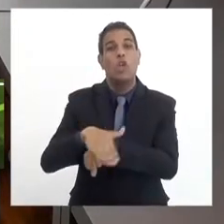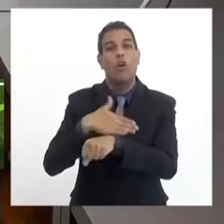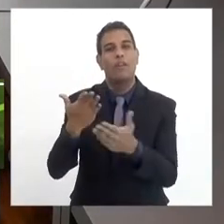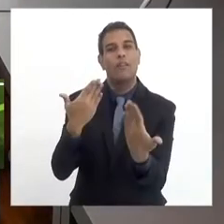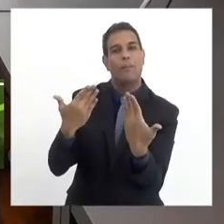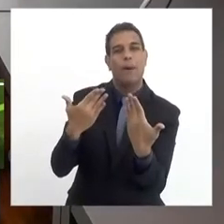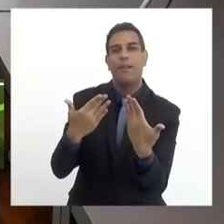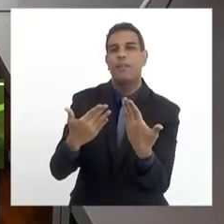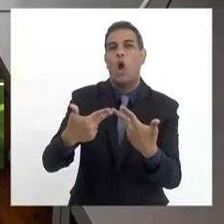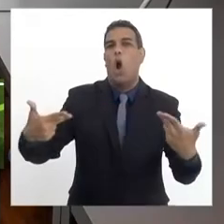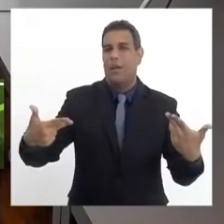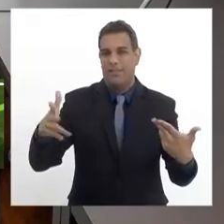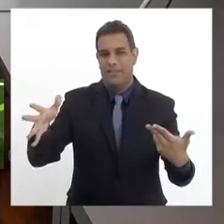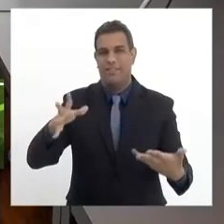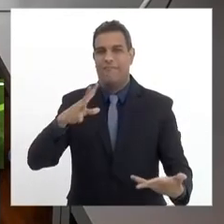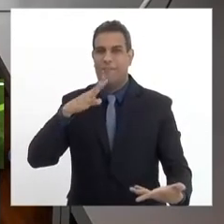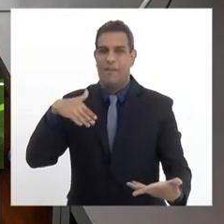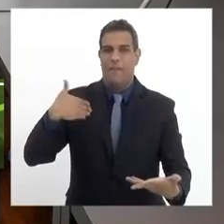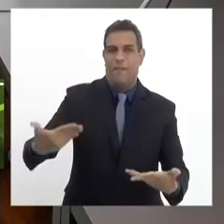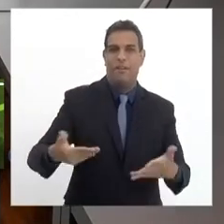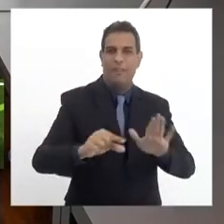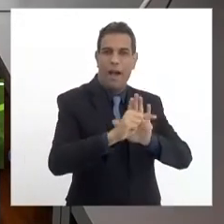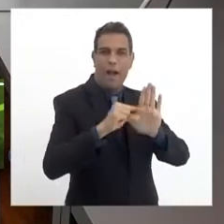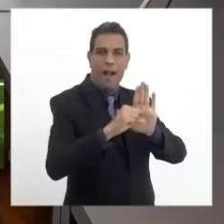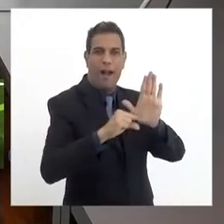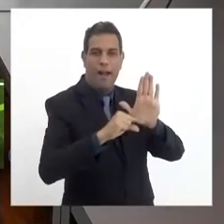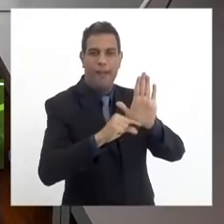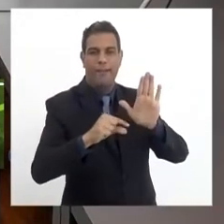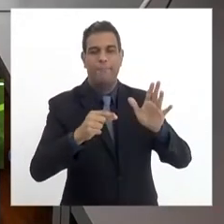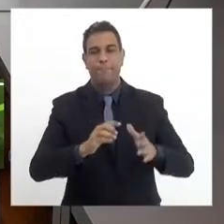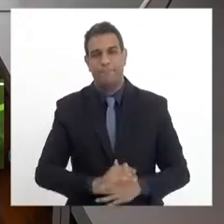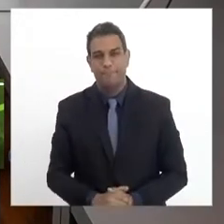uma que é incrível. Mas tudo bem, vamos em frente.